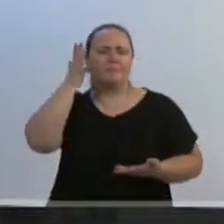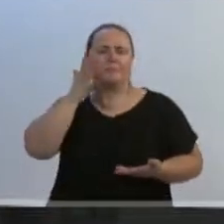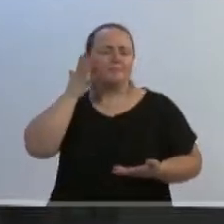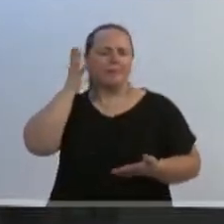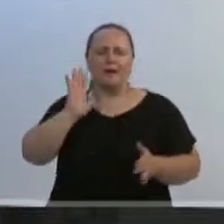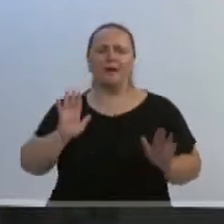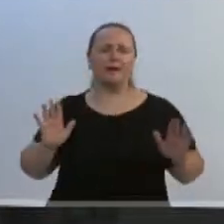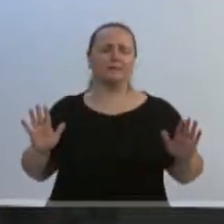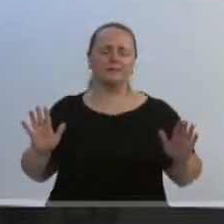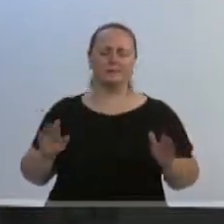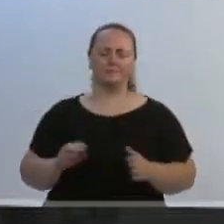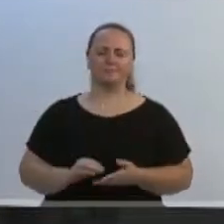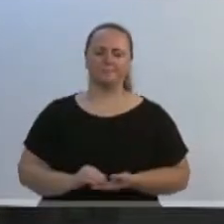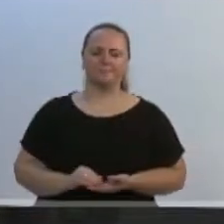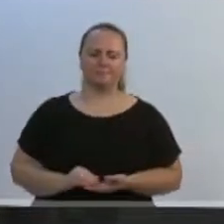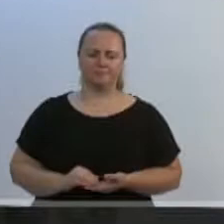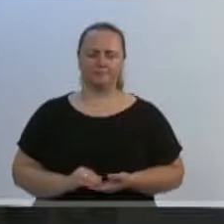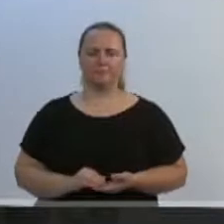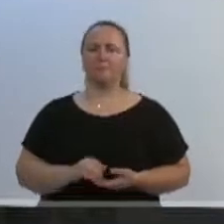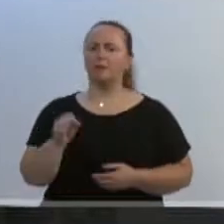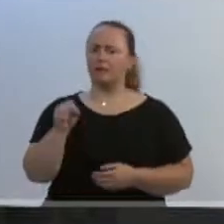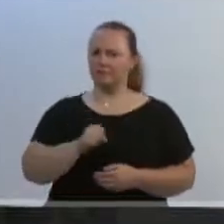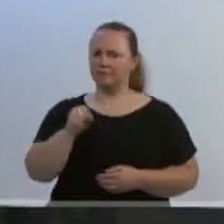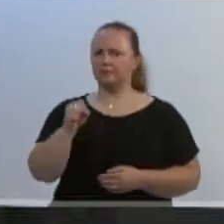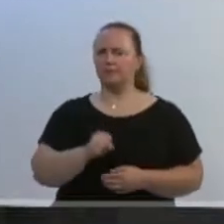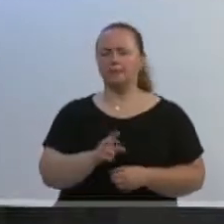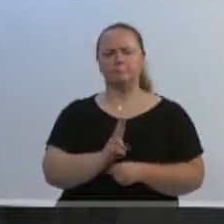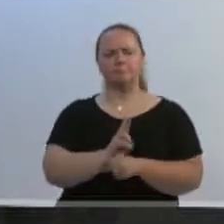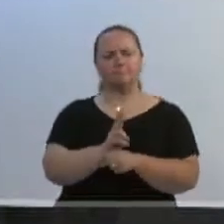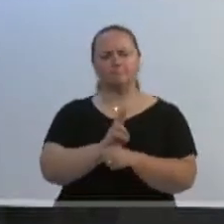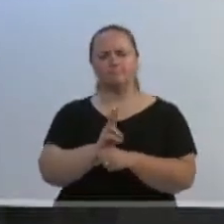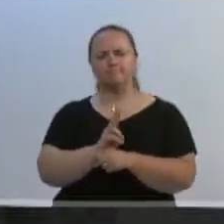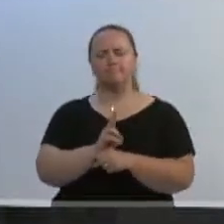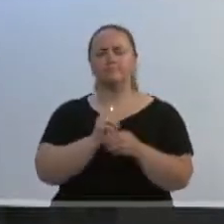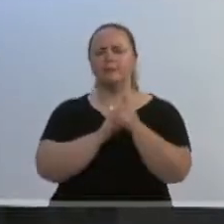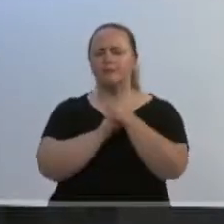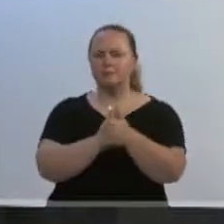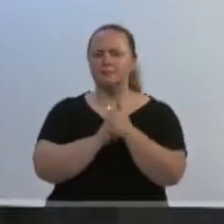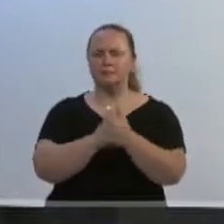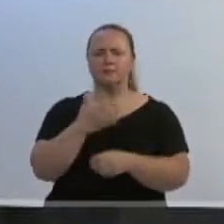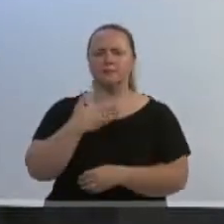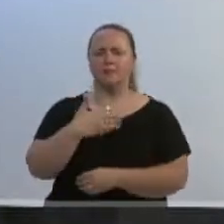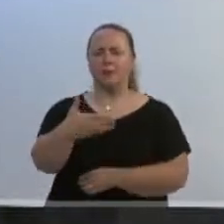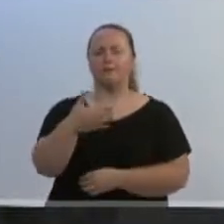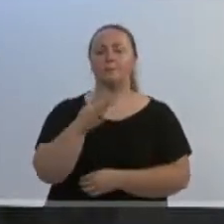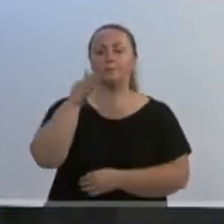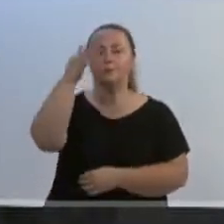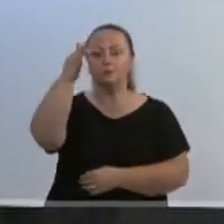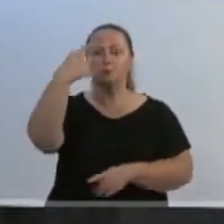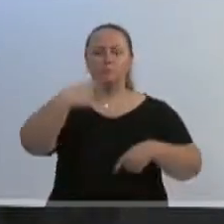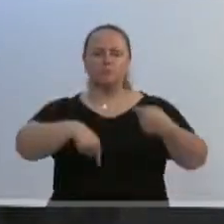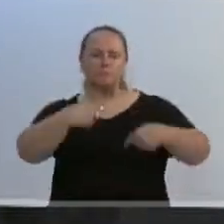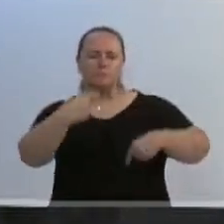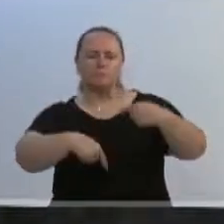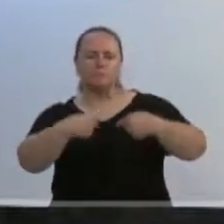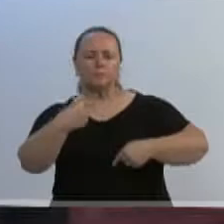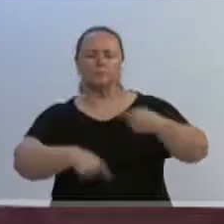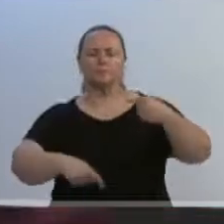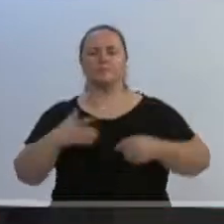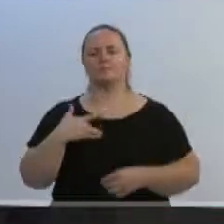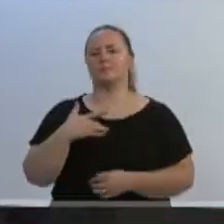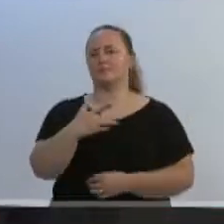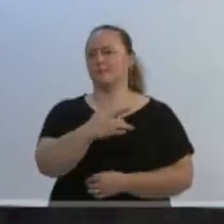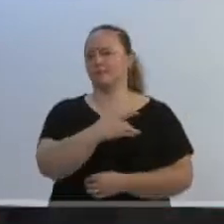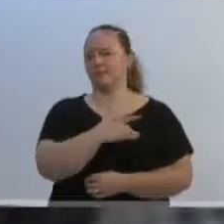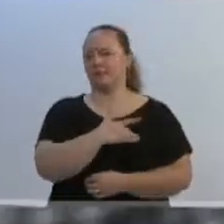Então, eu acho que vamos sim lá fiscalizar, acompanhar, para que futuramente a gente possa trazer para um debate coisas sadias e explicar para a